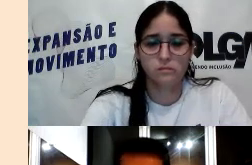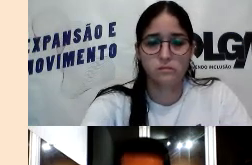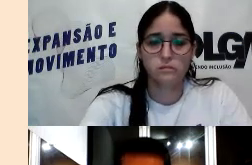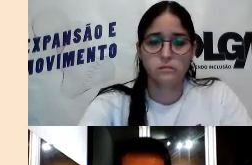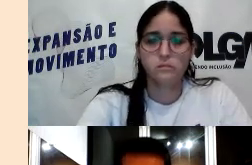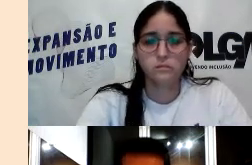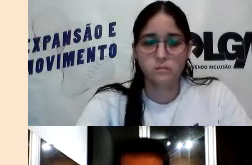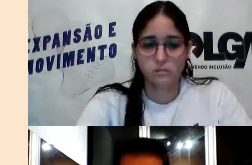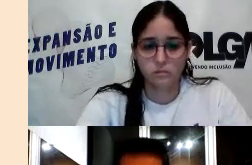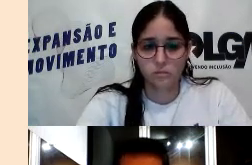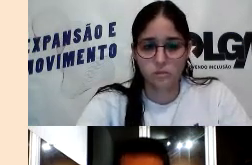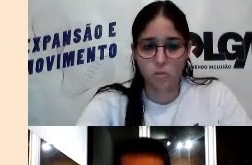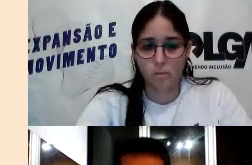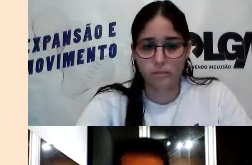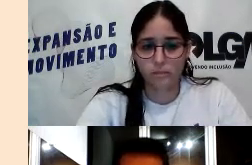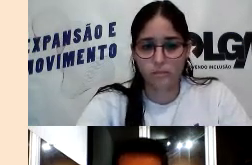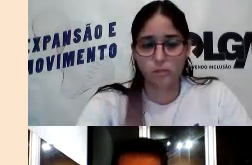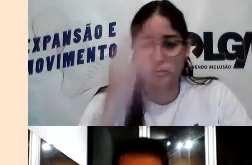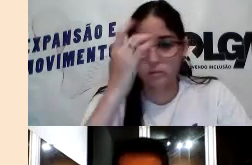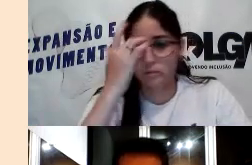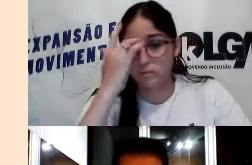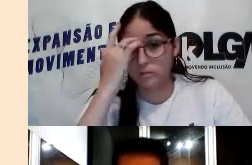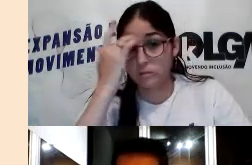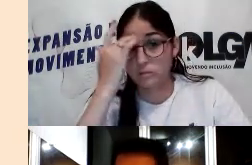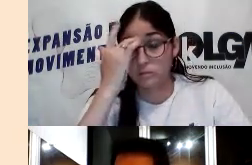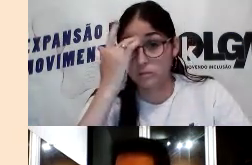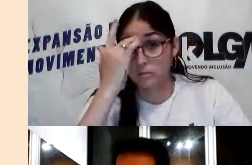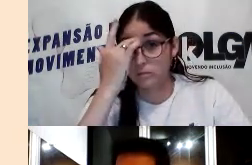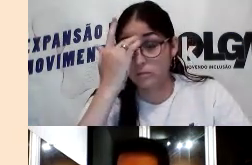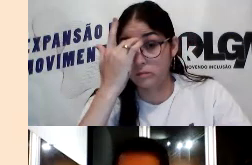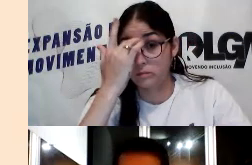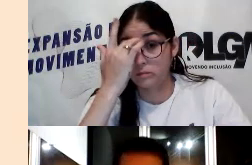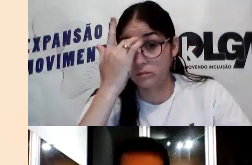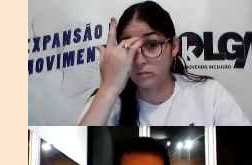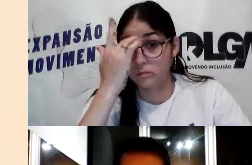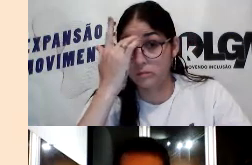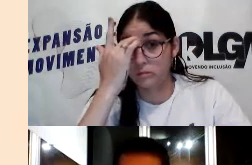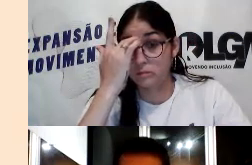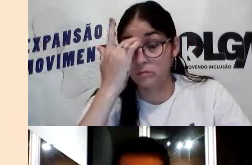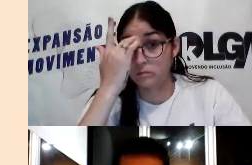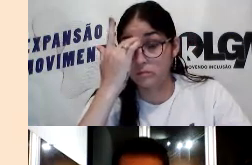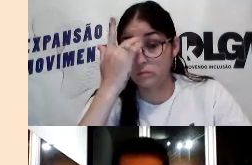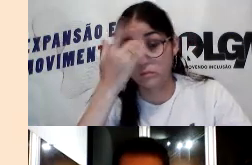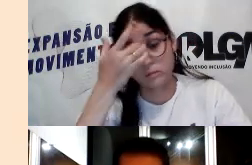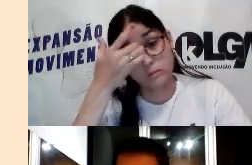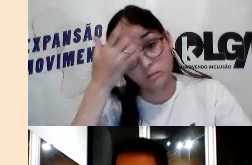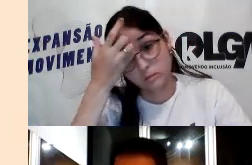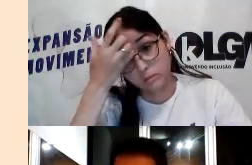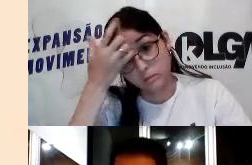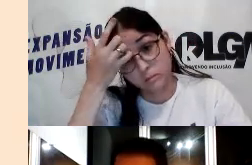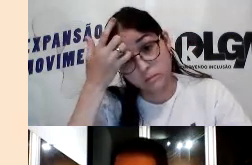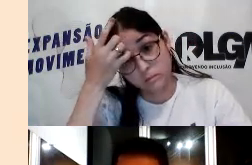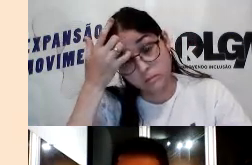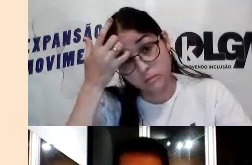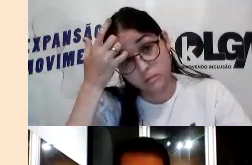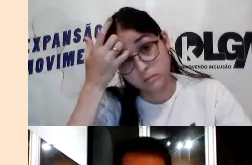mesmo profissional, eu percebi que talvez seja a ferramenta mais potente